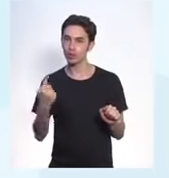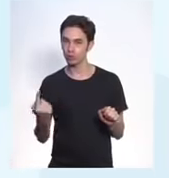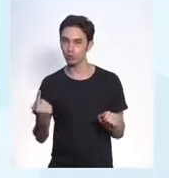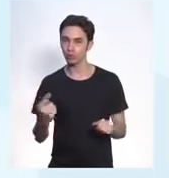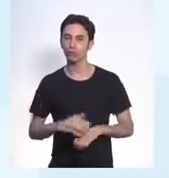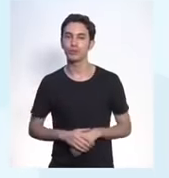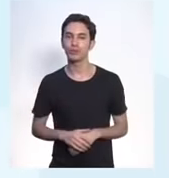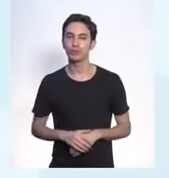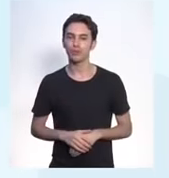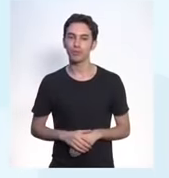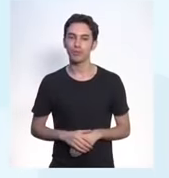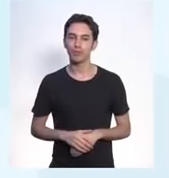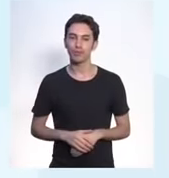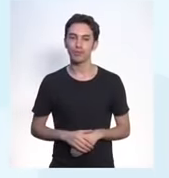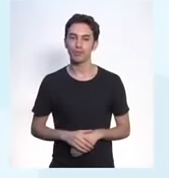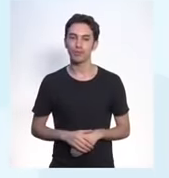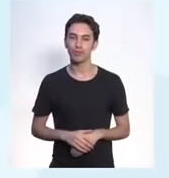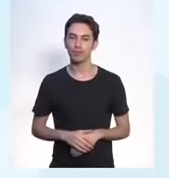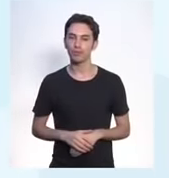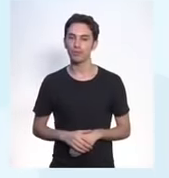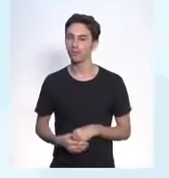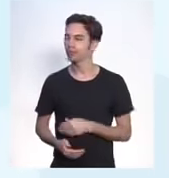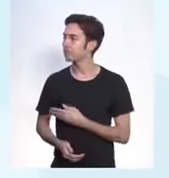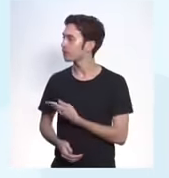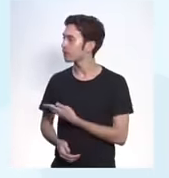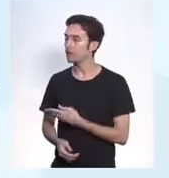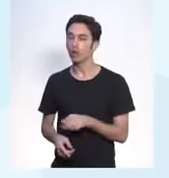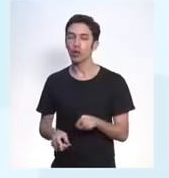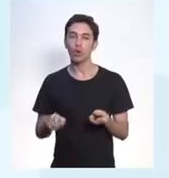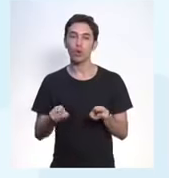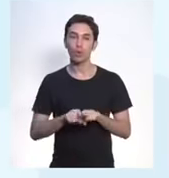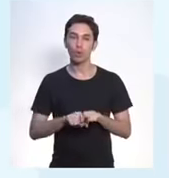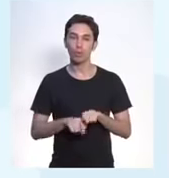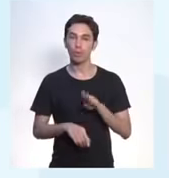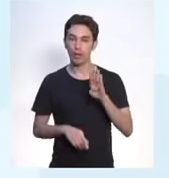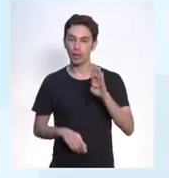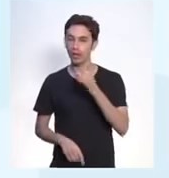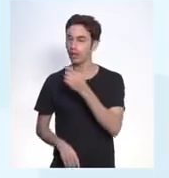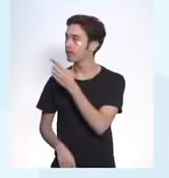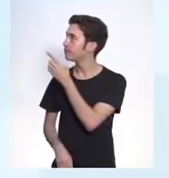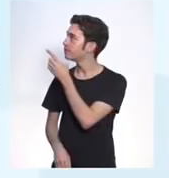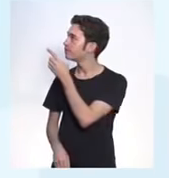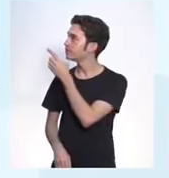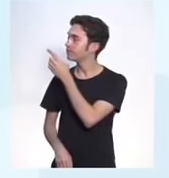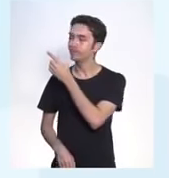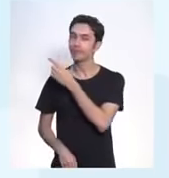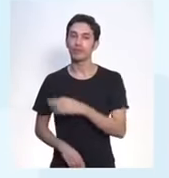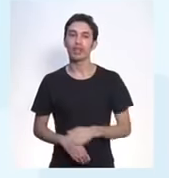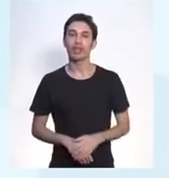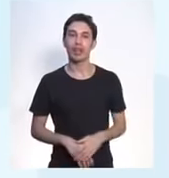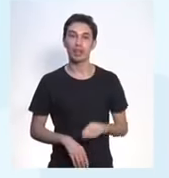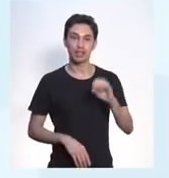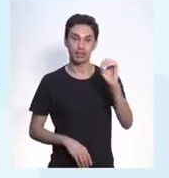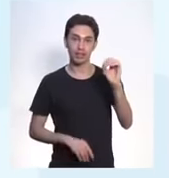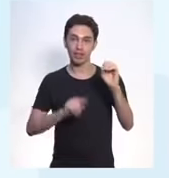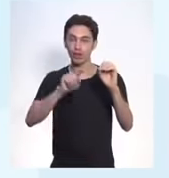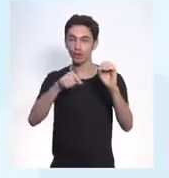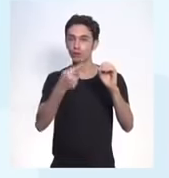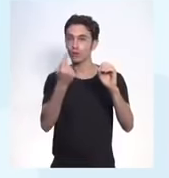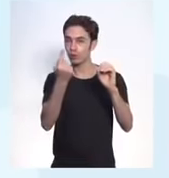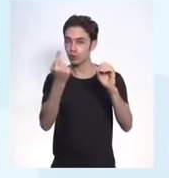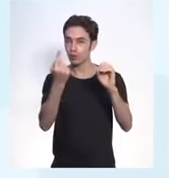reta Então por isso que é zero né 0 e 1 negativo o ponto b é zero e um